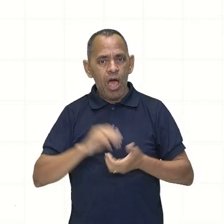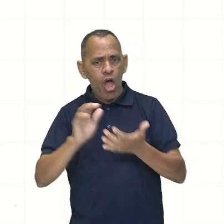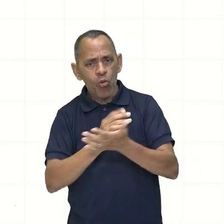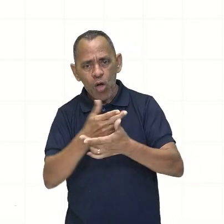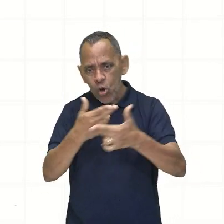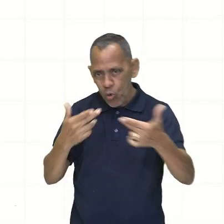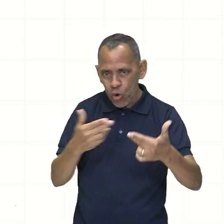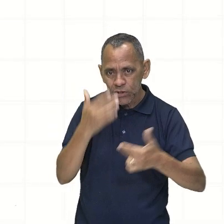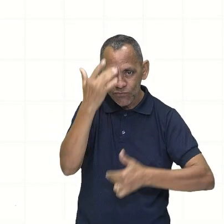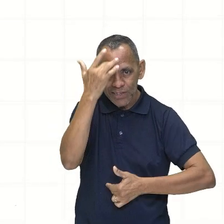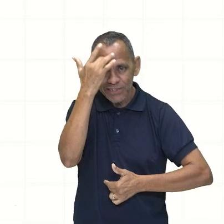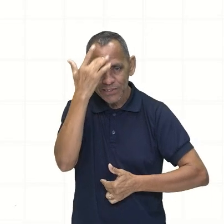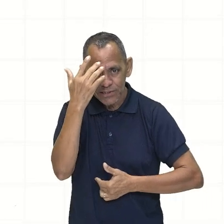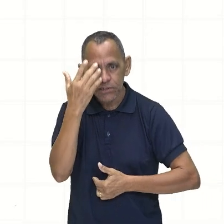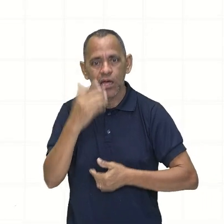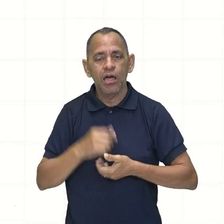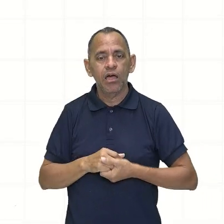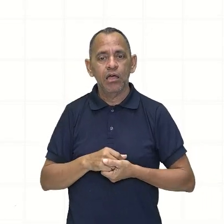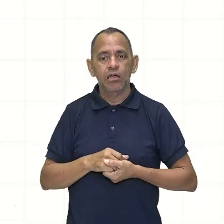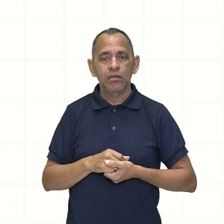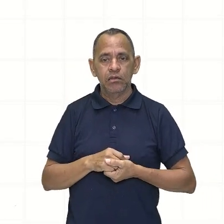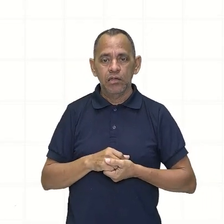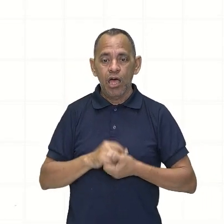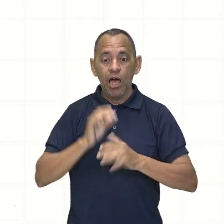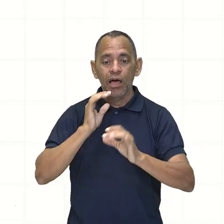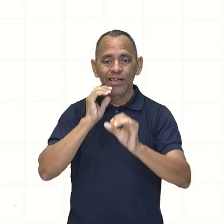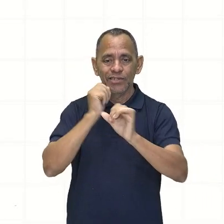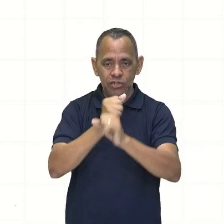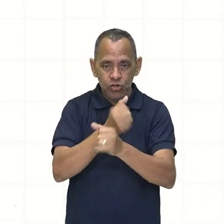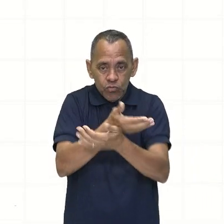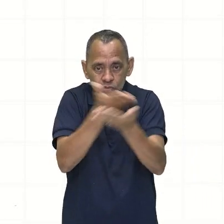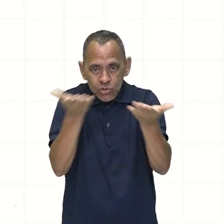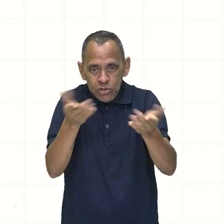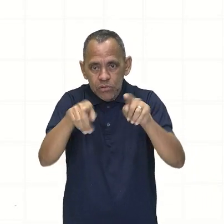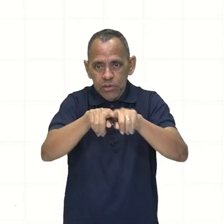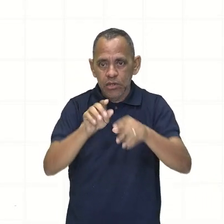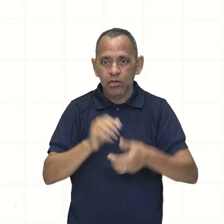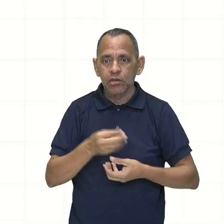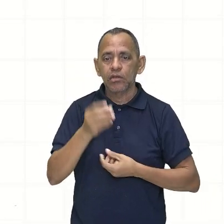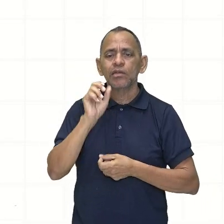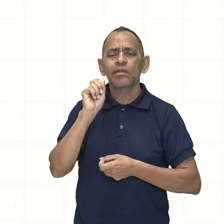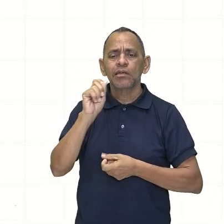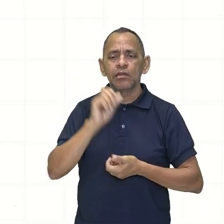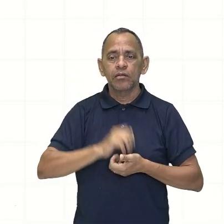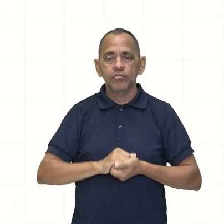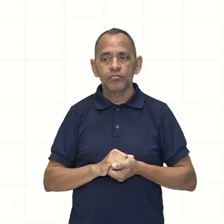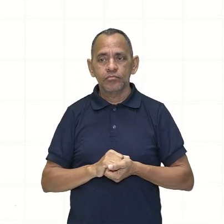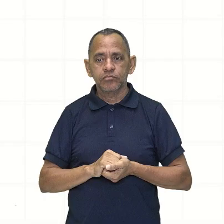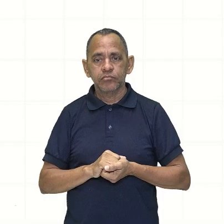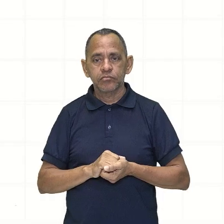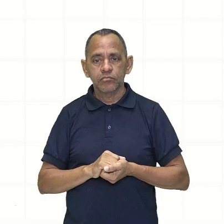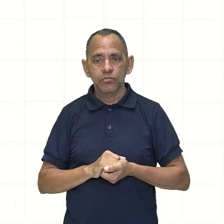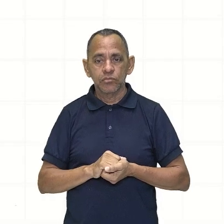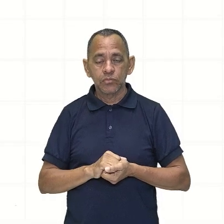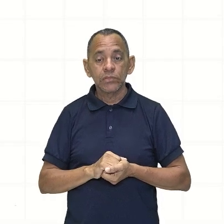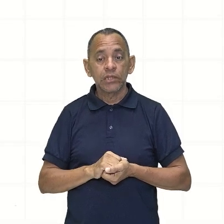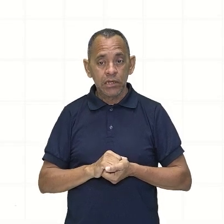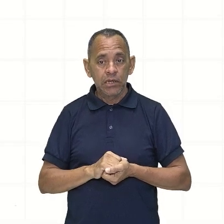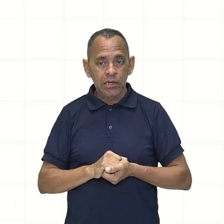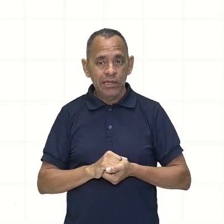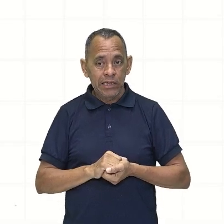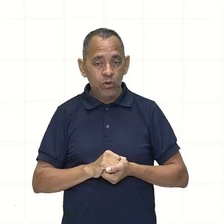a vida de vocês. Tá bom? E o que é? Vamos lá. Nos nossos jogos de sinais,